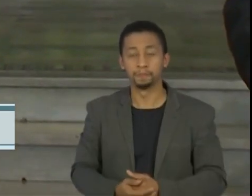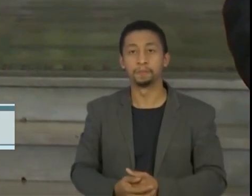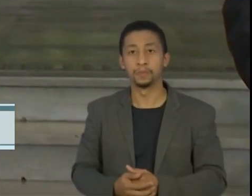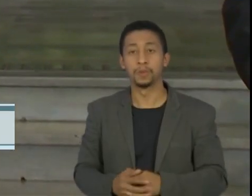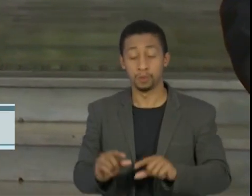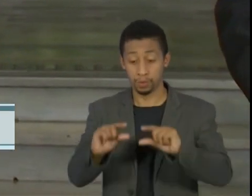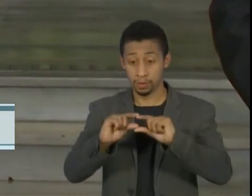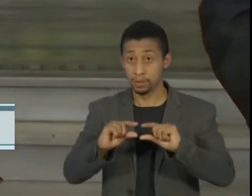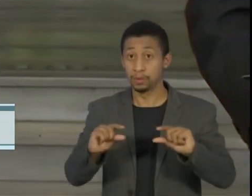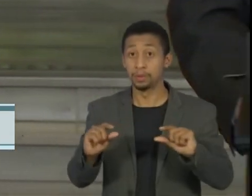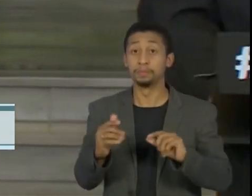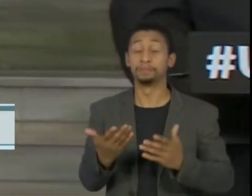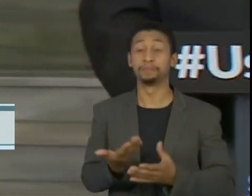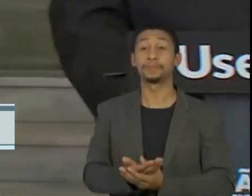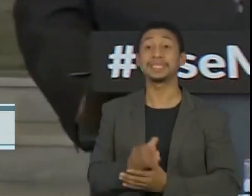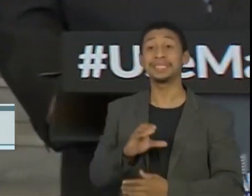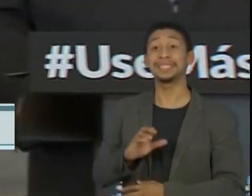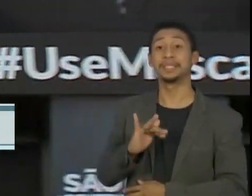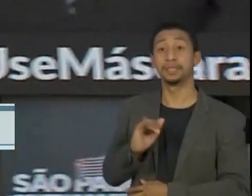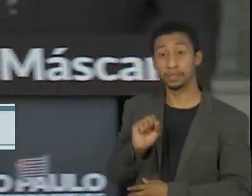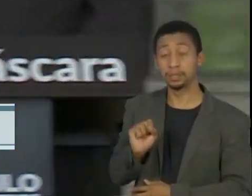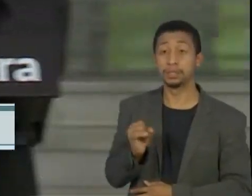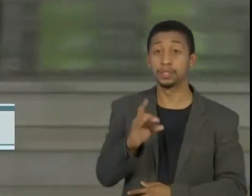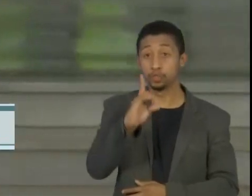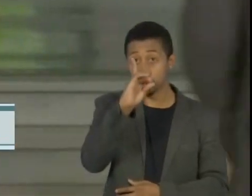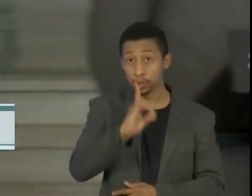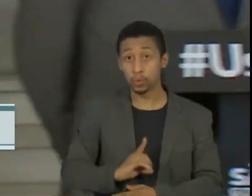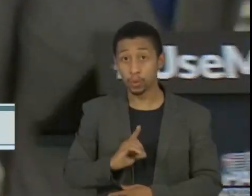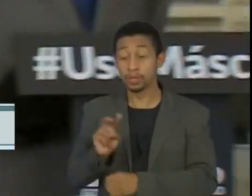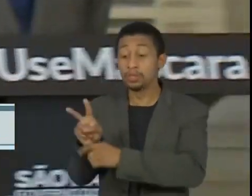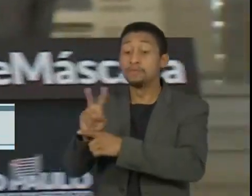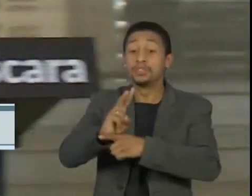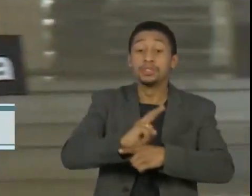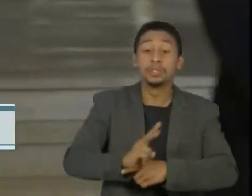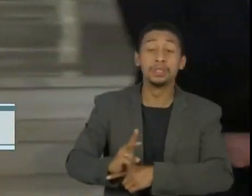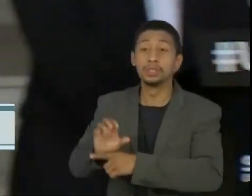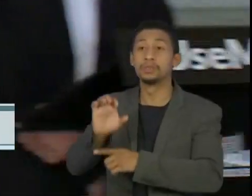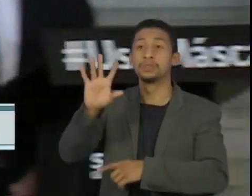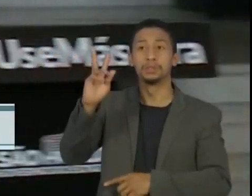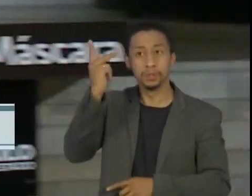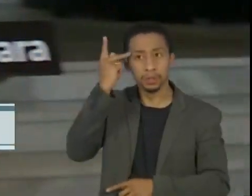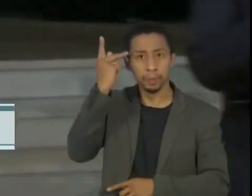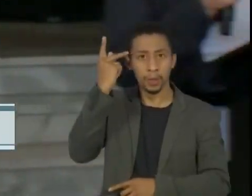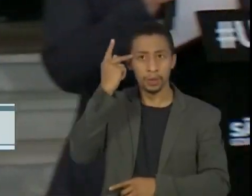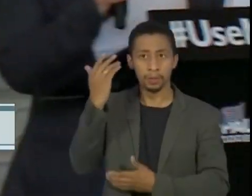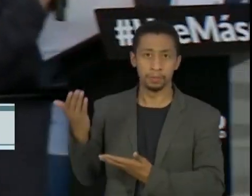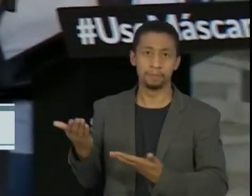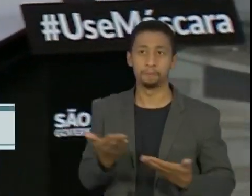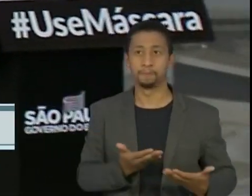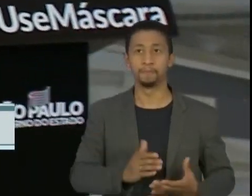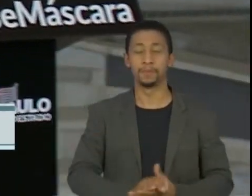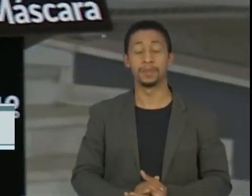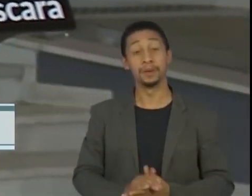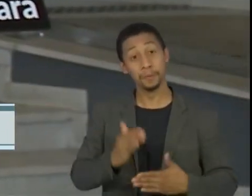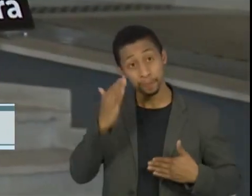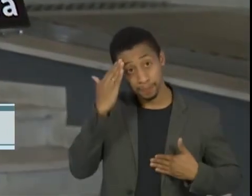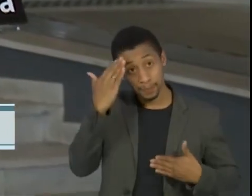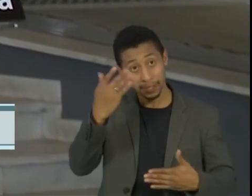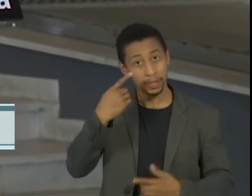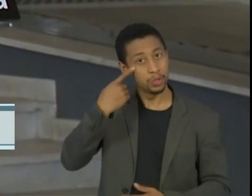palavra, Cristina Megide, diretora da Vigilância Sanitária do Estado de São Paulo. Cristina. Obrigada,